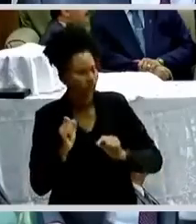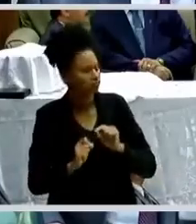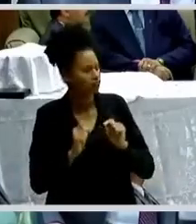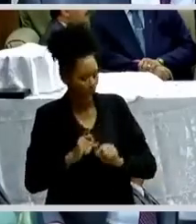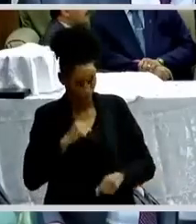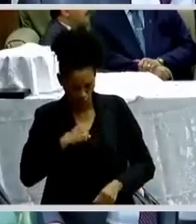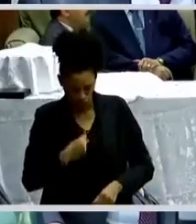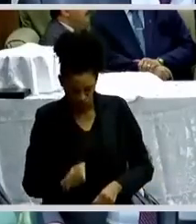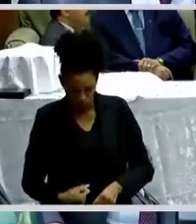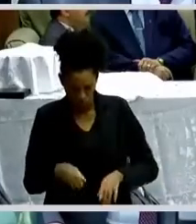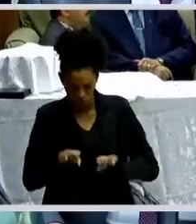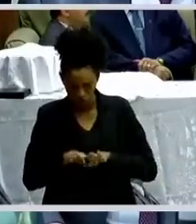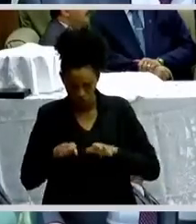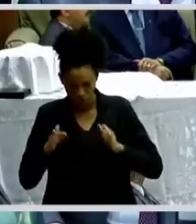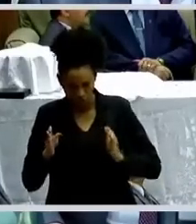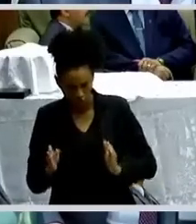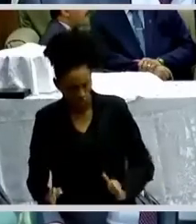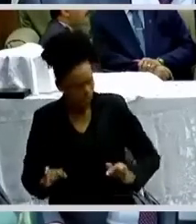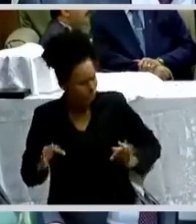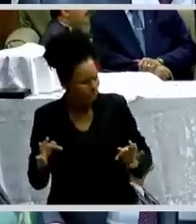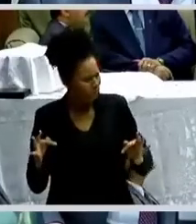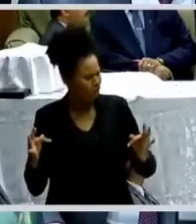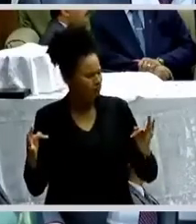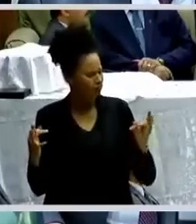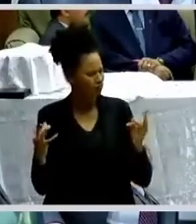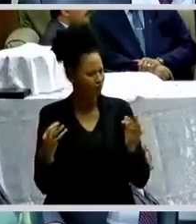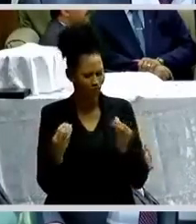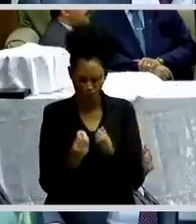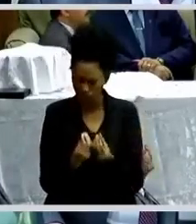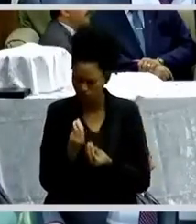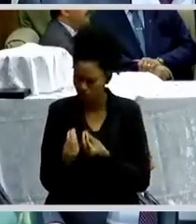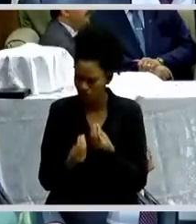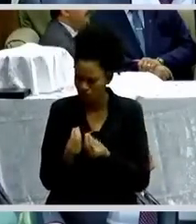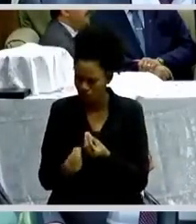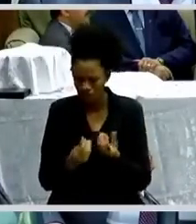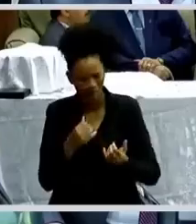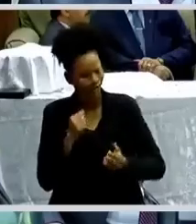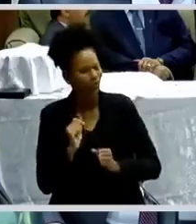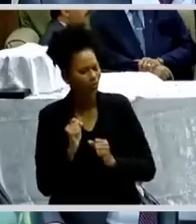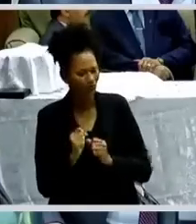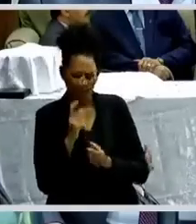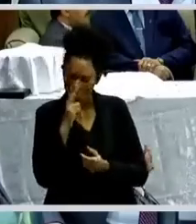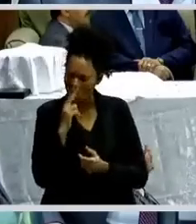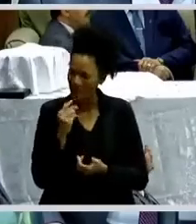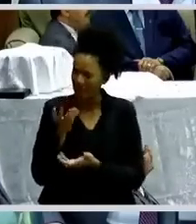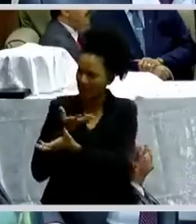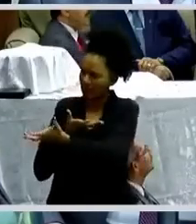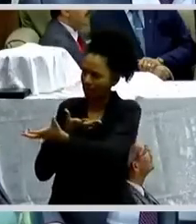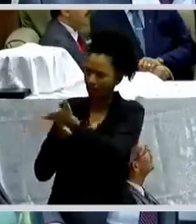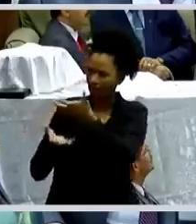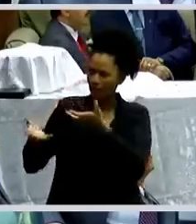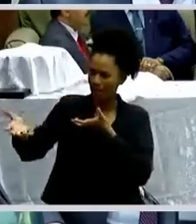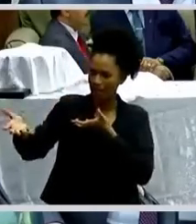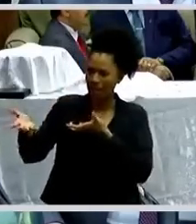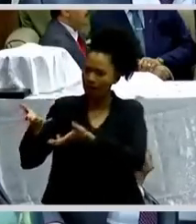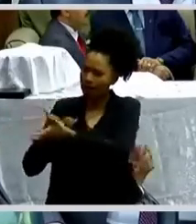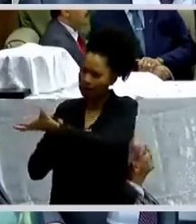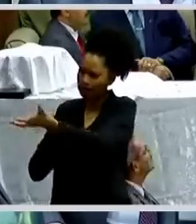se politizou e tudo em torno dele ficou um jogo de tomar lá e dar cá para manter o